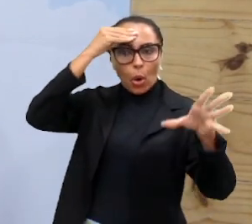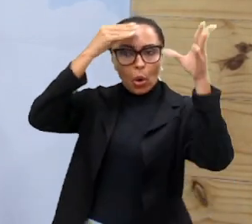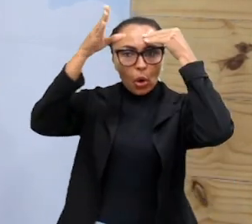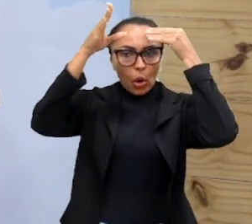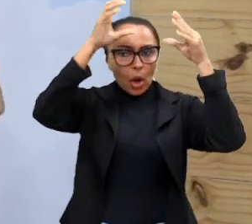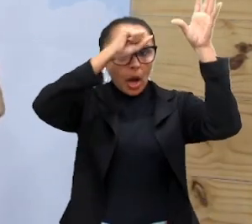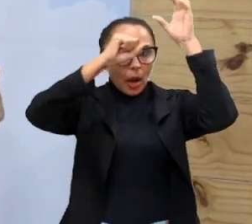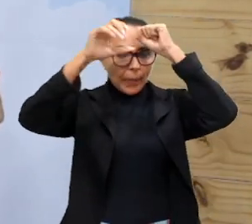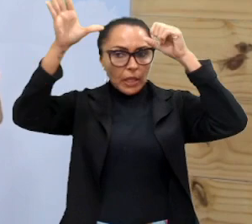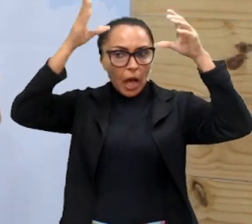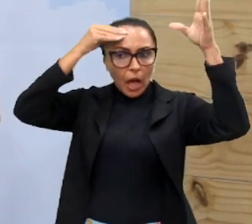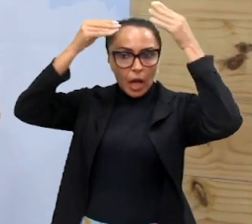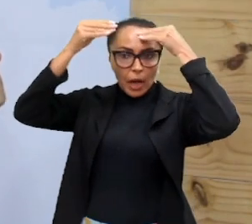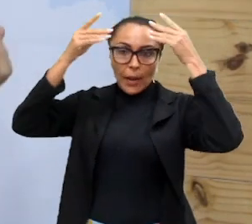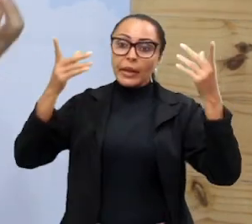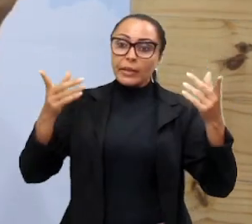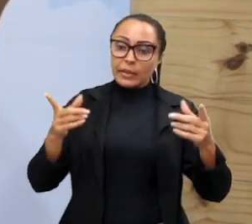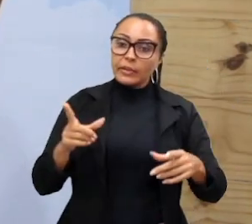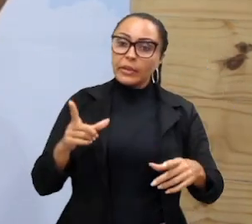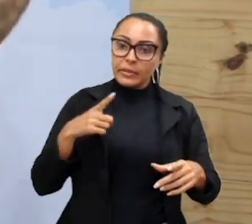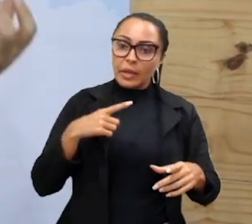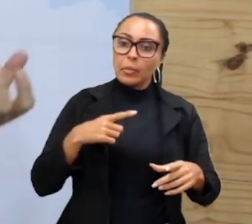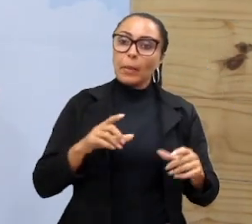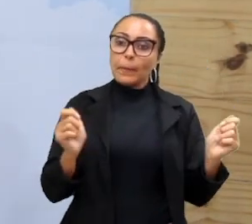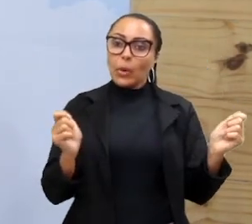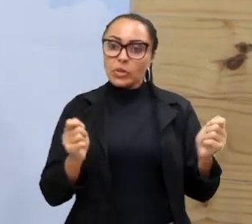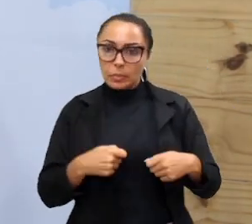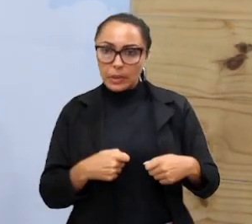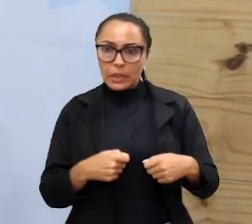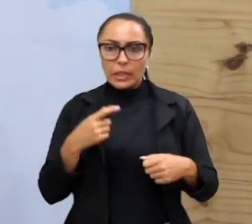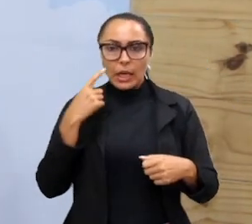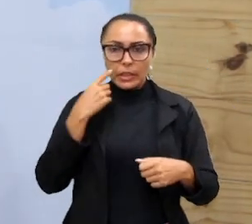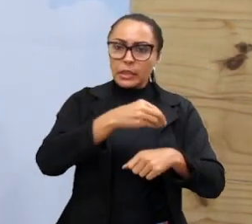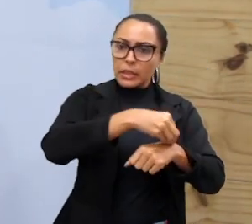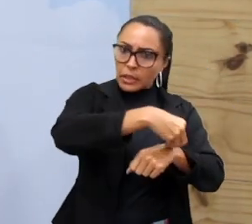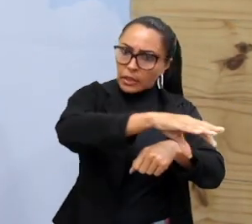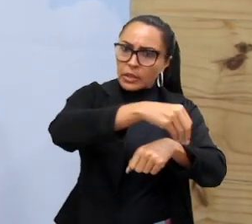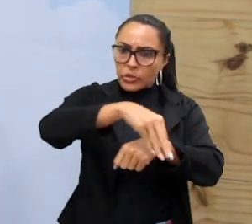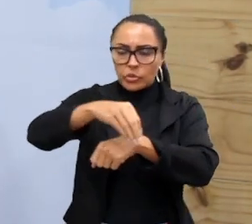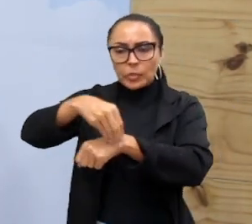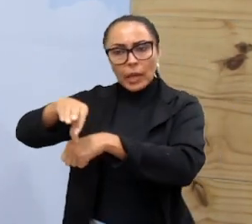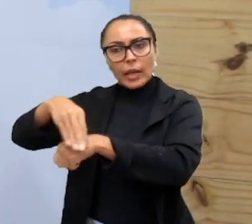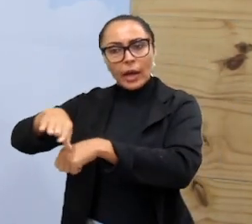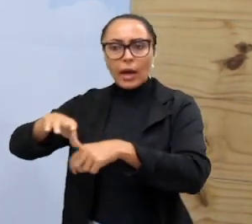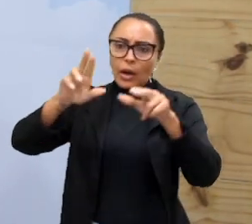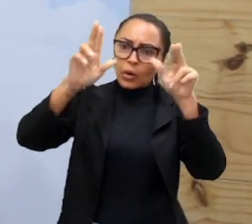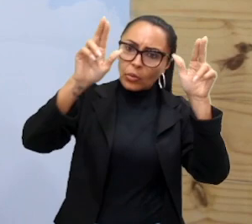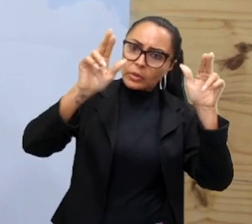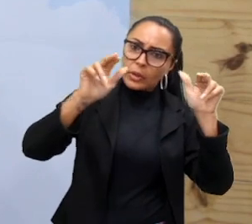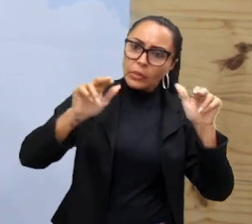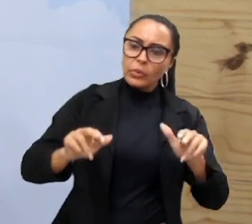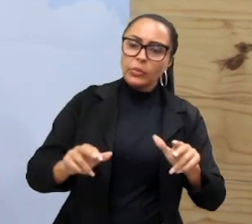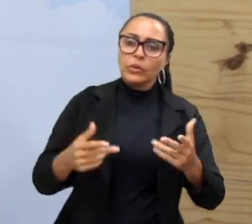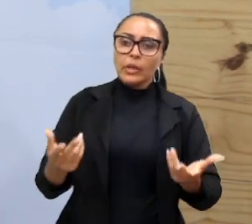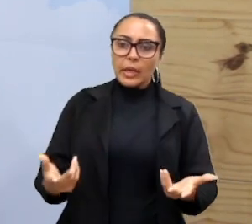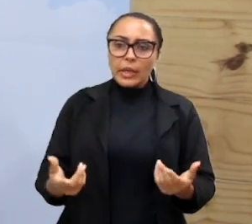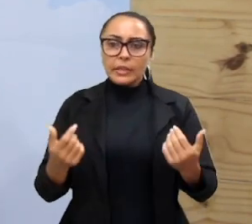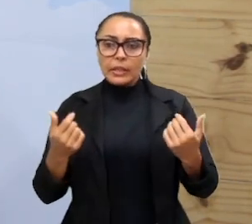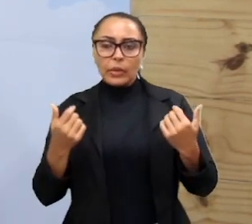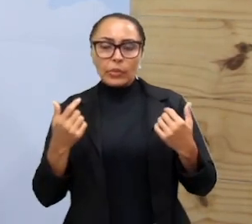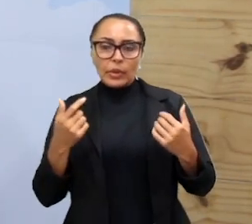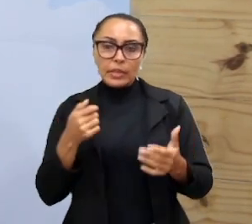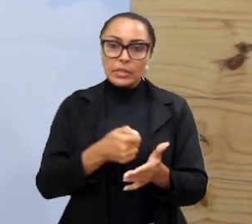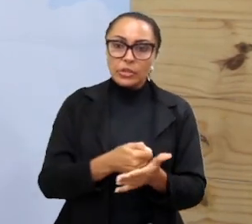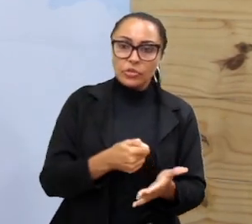temos as possibilidades de também ser produtores, geradores de conteúdos, né? E isso exige que a